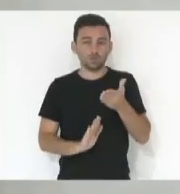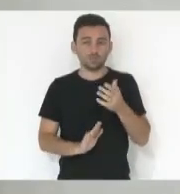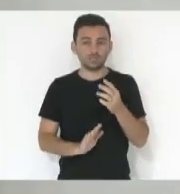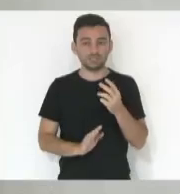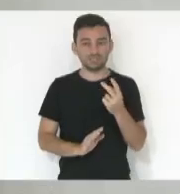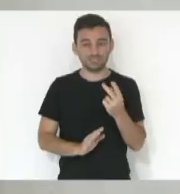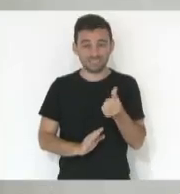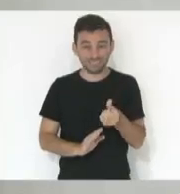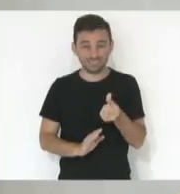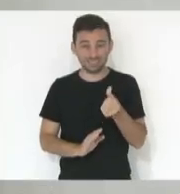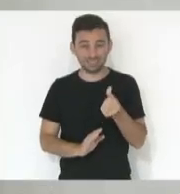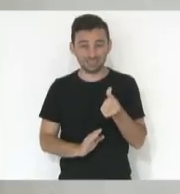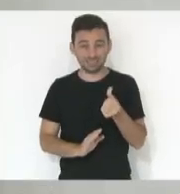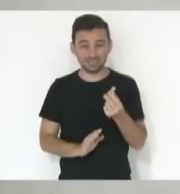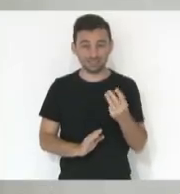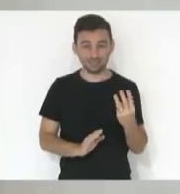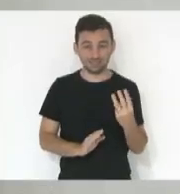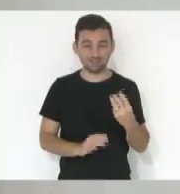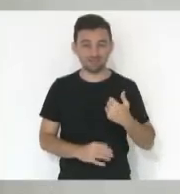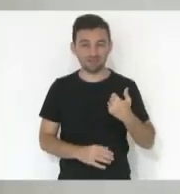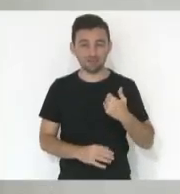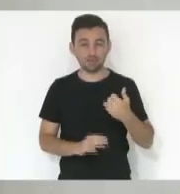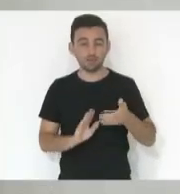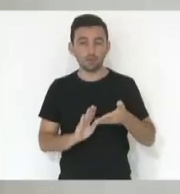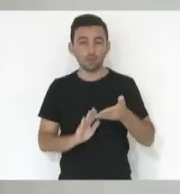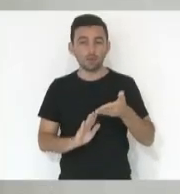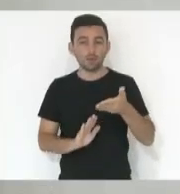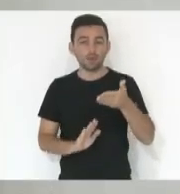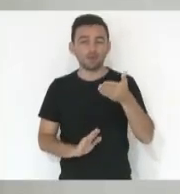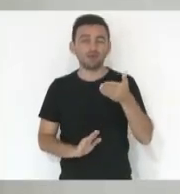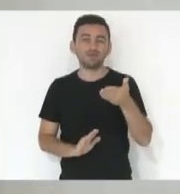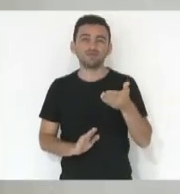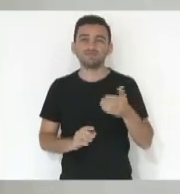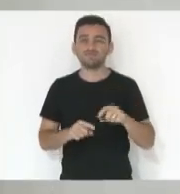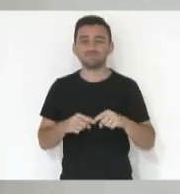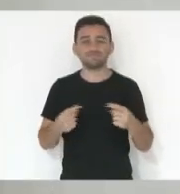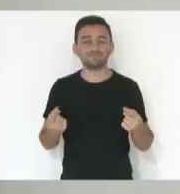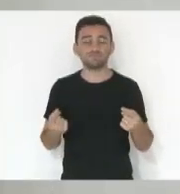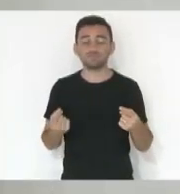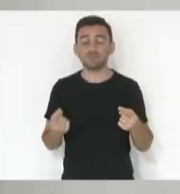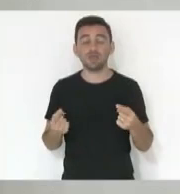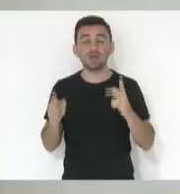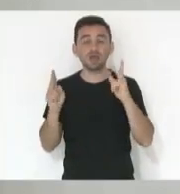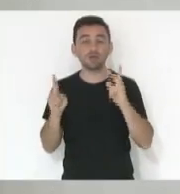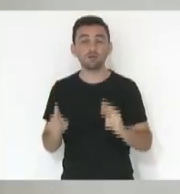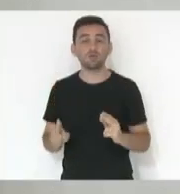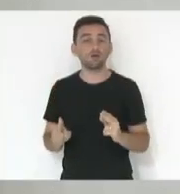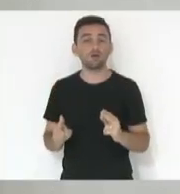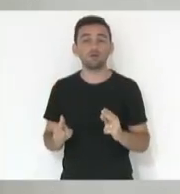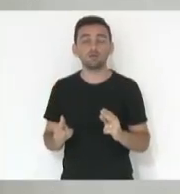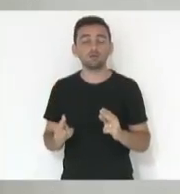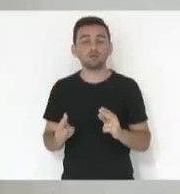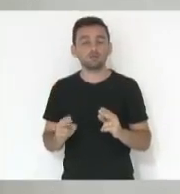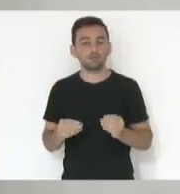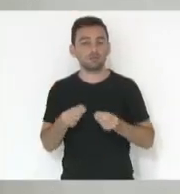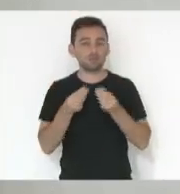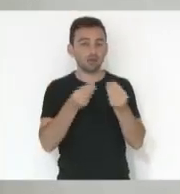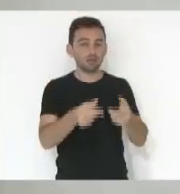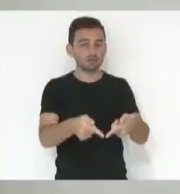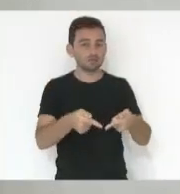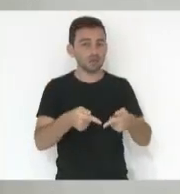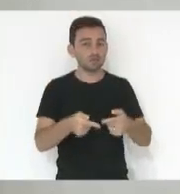anos, 63 anos e crescendo progressivamente, é mesmo que dar um atestado de óbito em